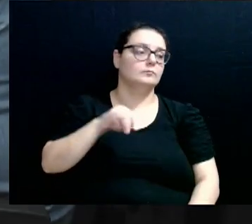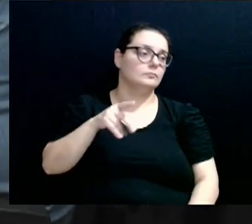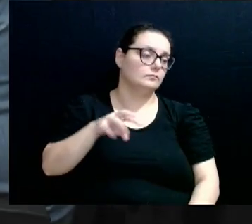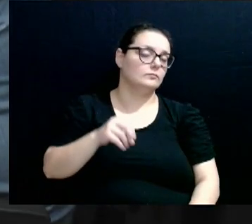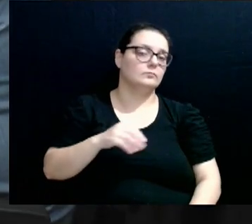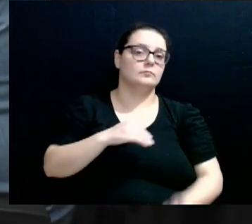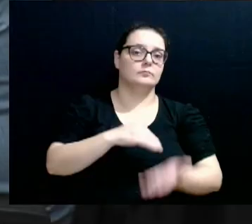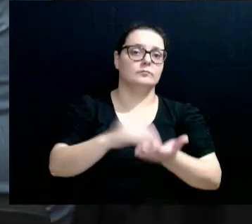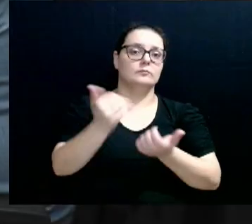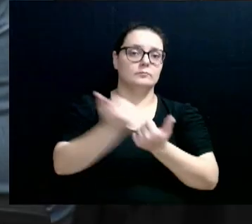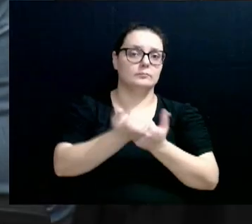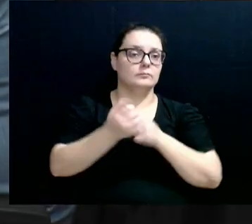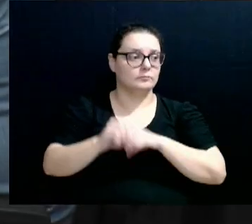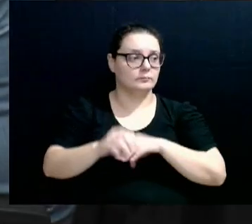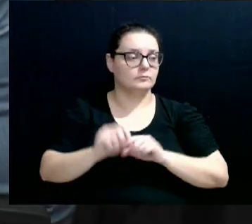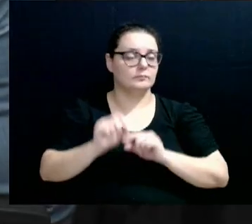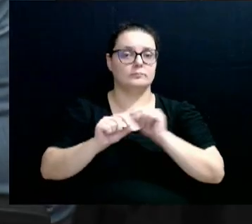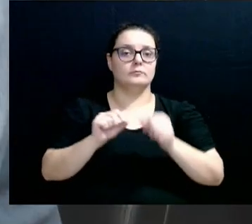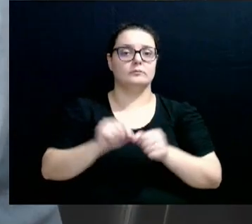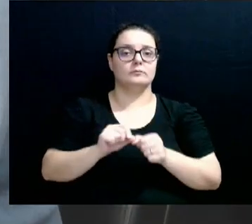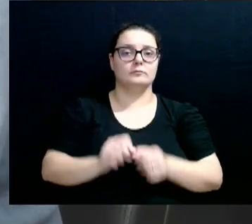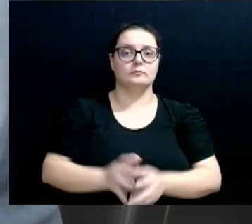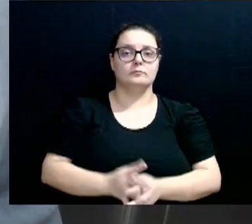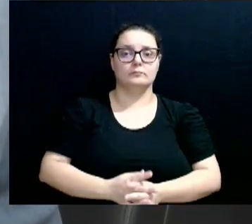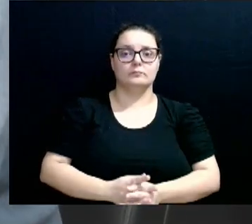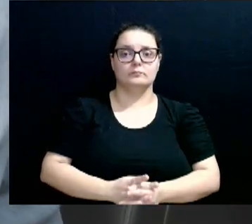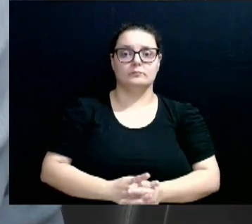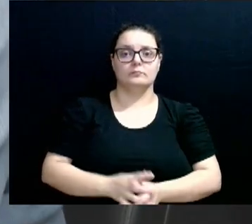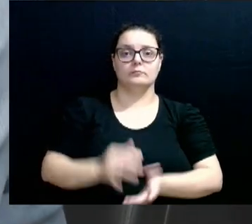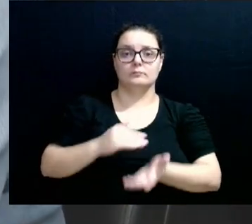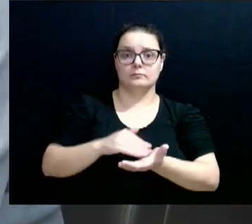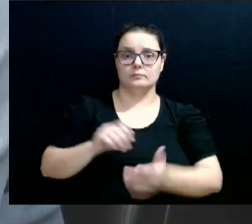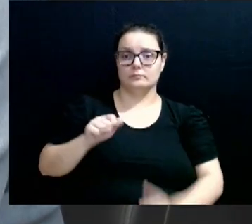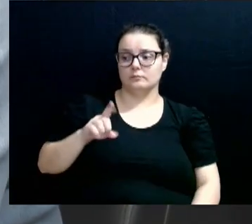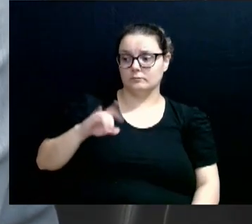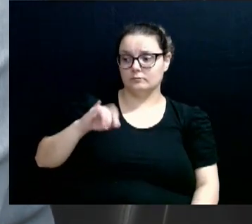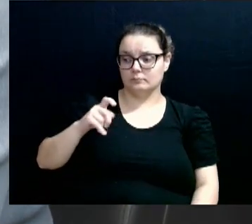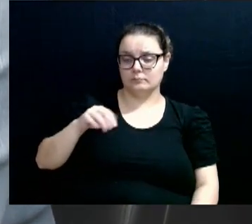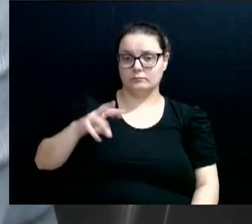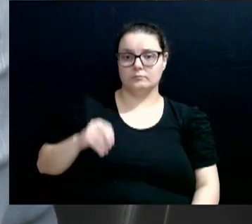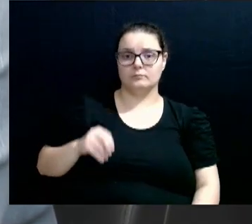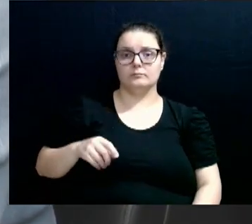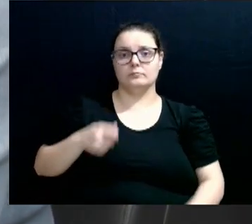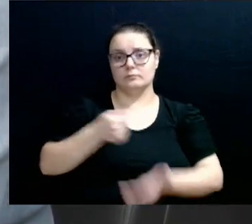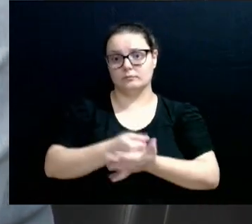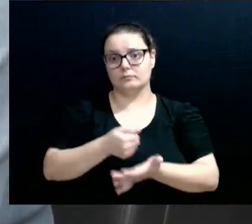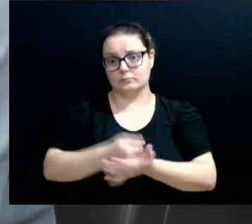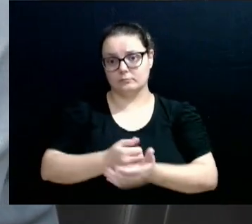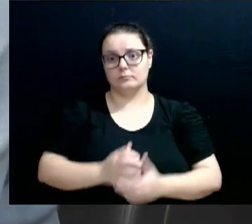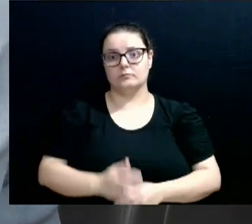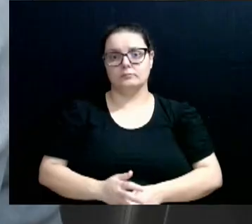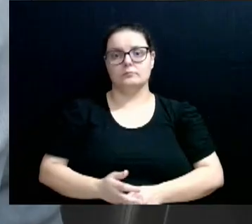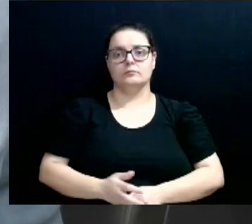educação. Tá, o secretário adjunto, a rigor, então assim, do ponto de vista formal,